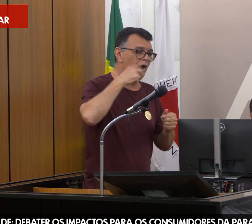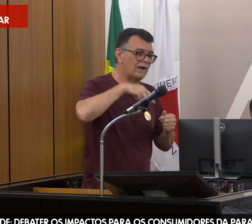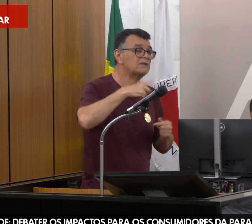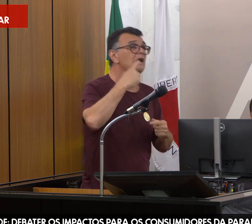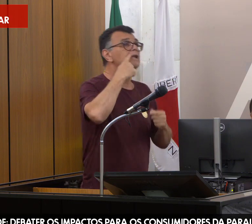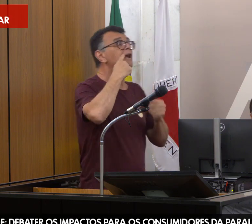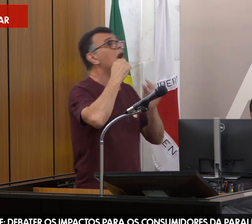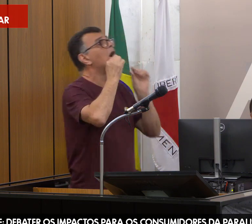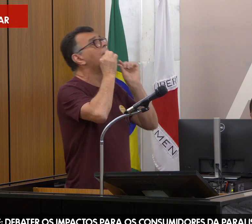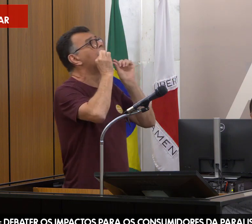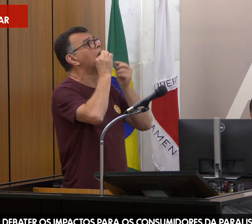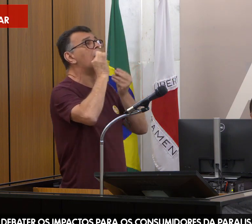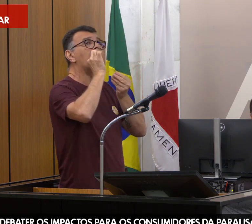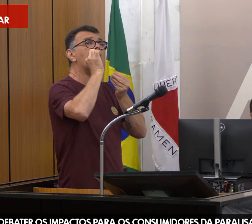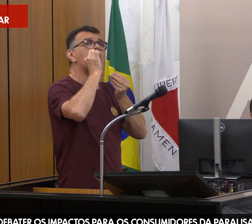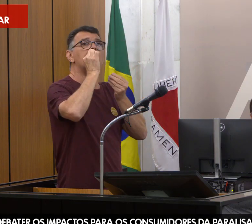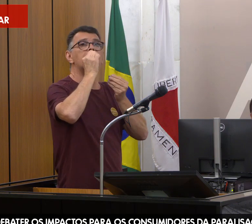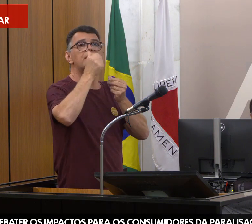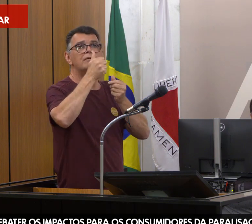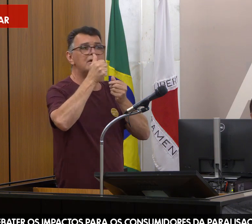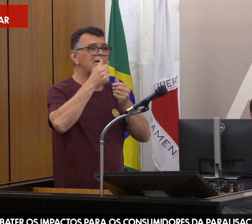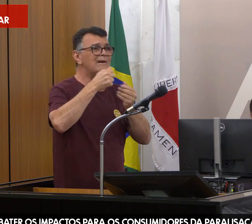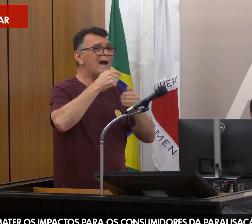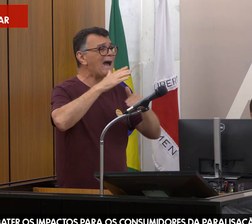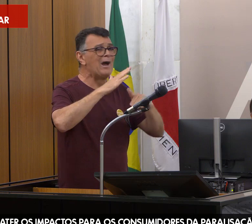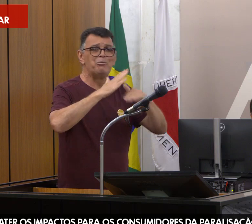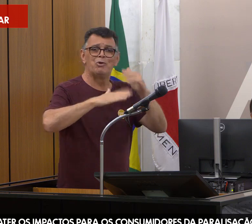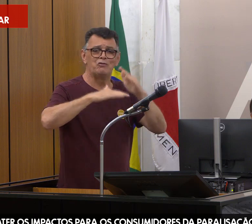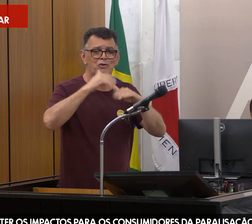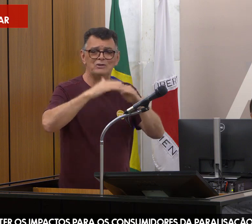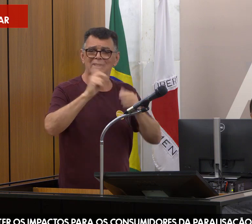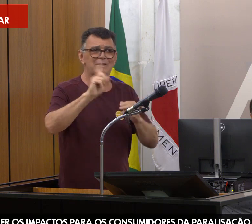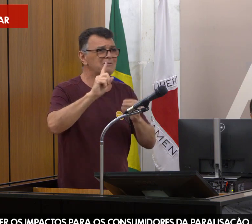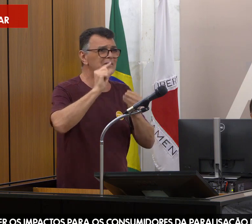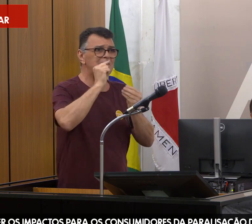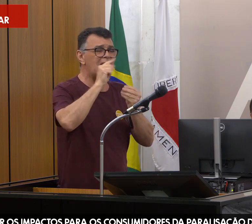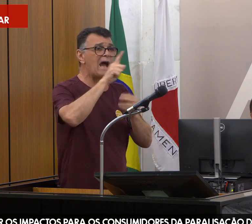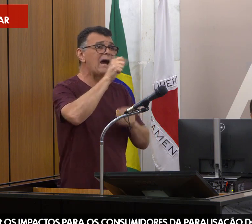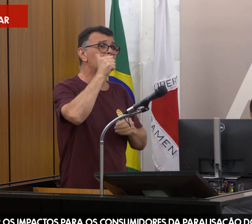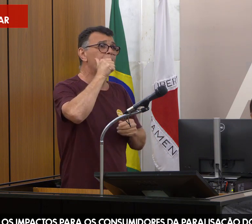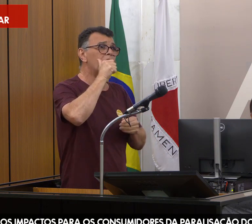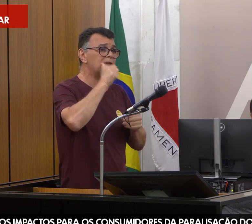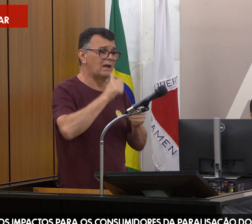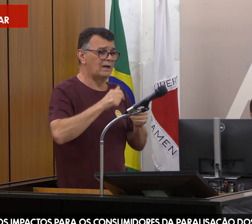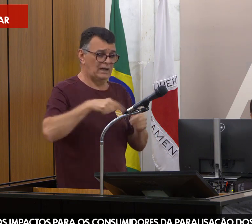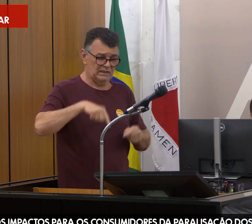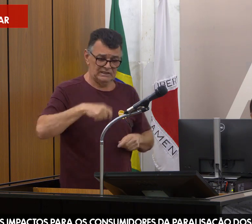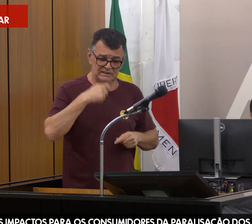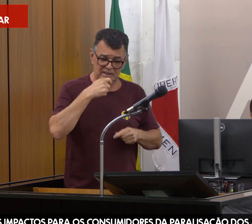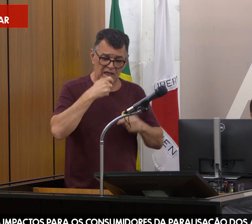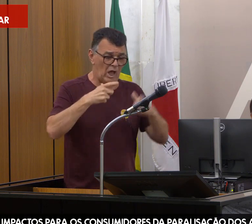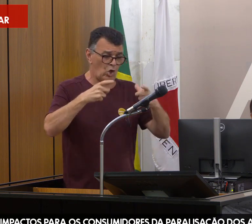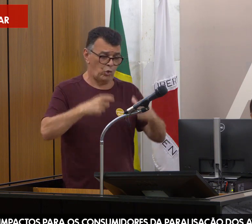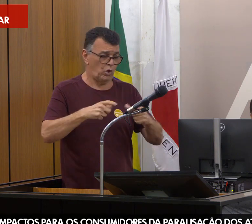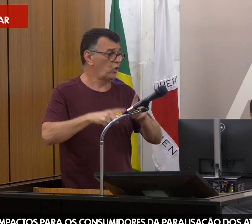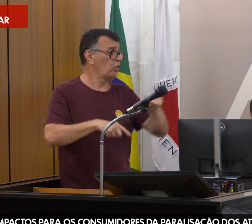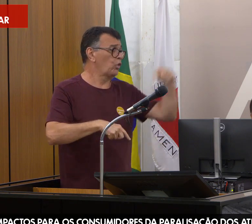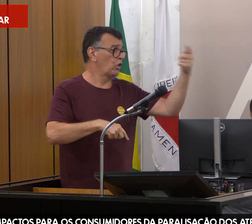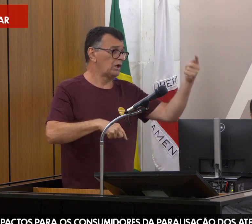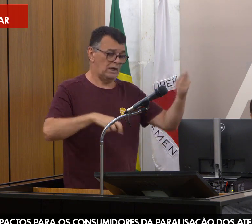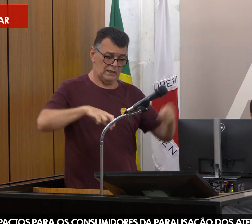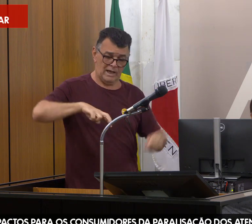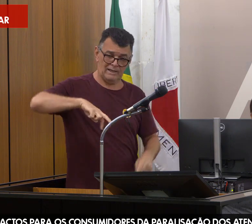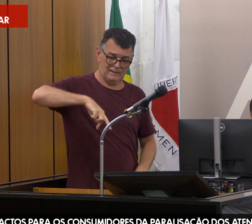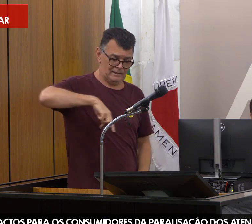cobrando os cheques Colocaram um pino e uns dentes que não eram de qualidade